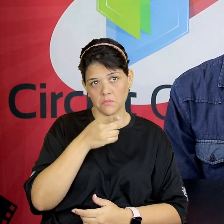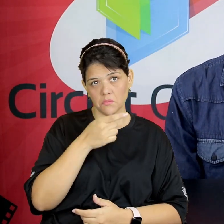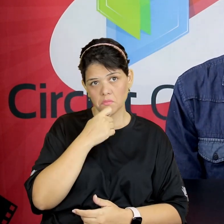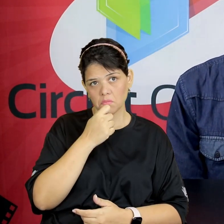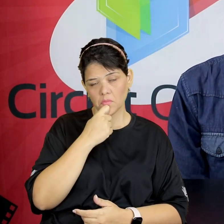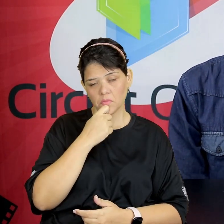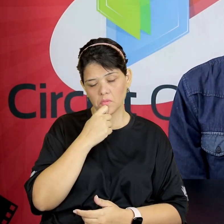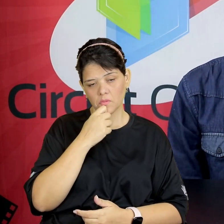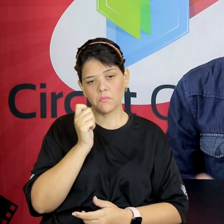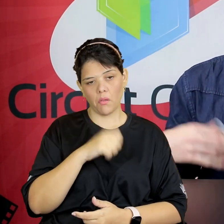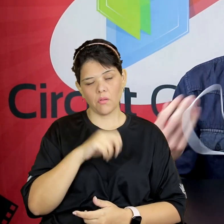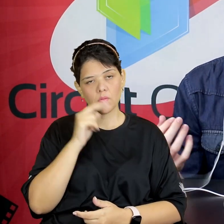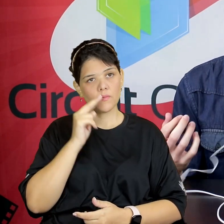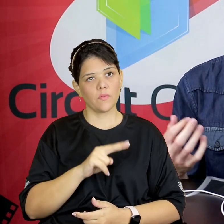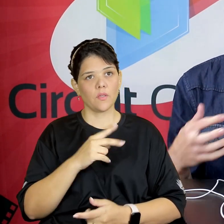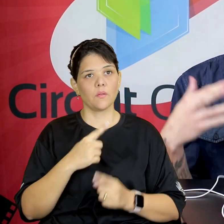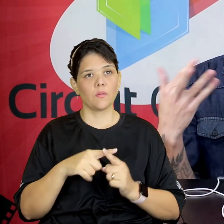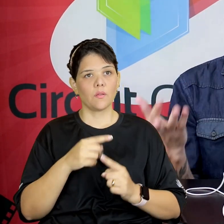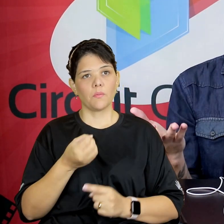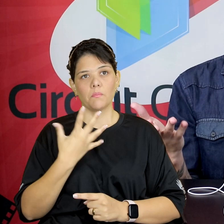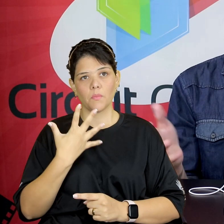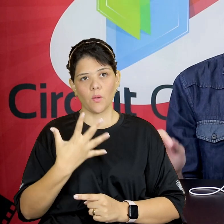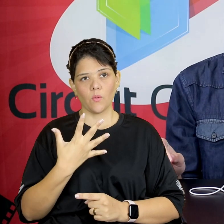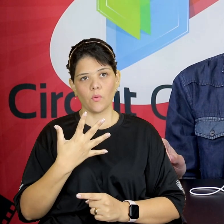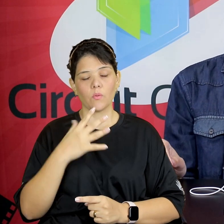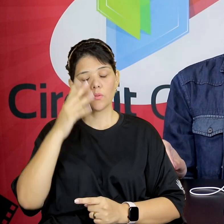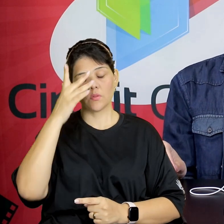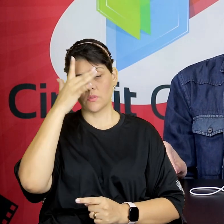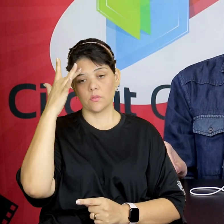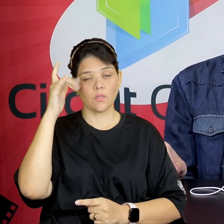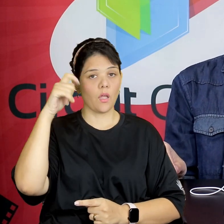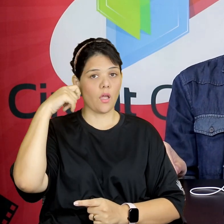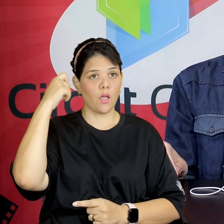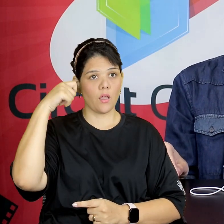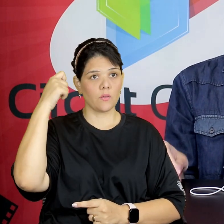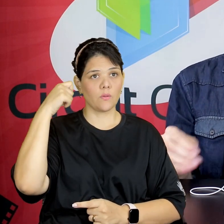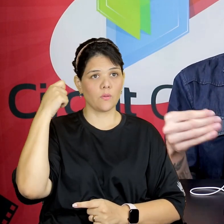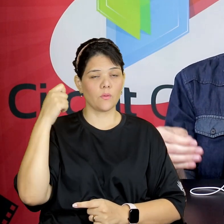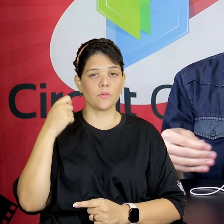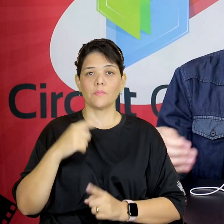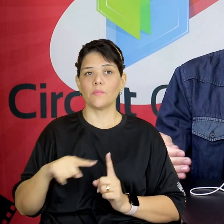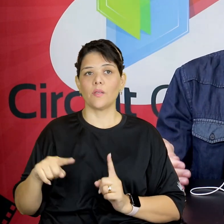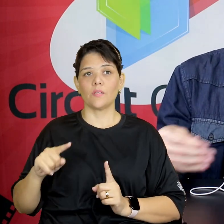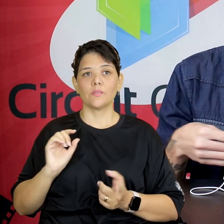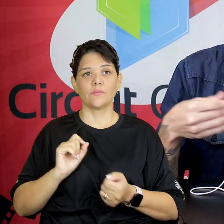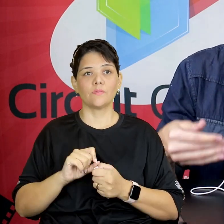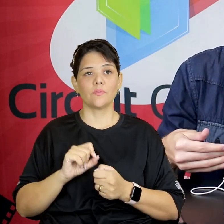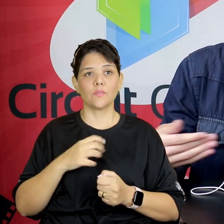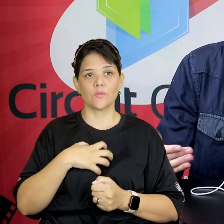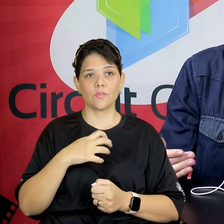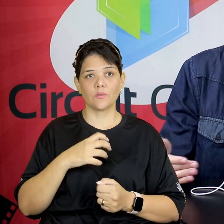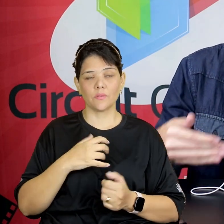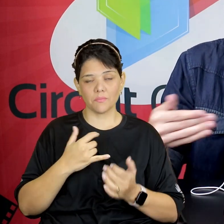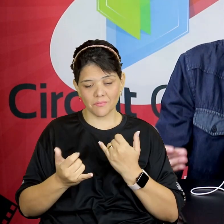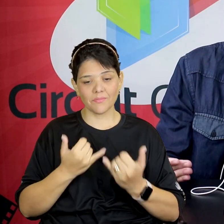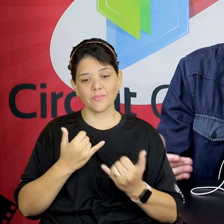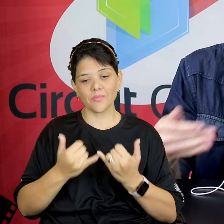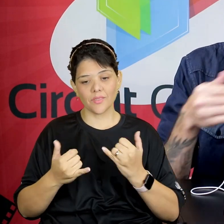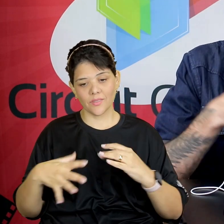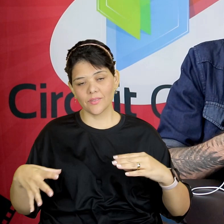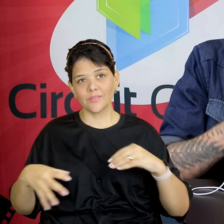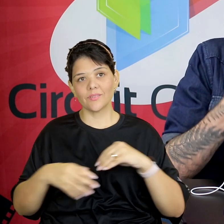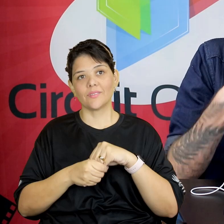bom. Mas não é nada real ali, são só atores. Mas ele é feito de uma maneira que te passa essa sensação de estar